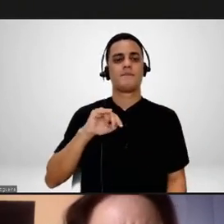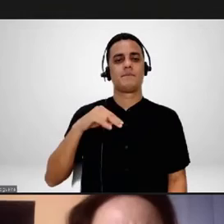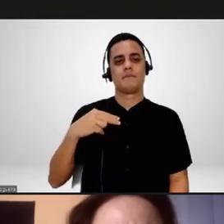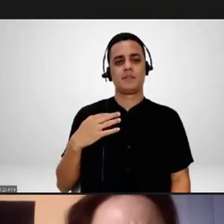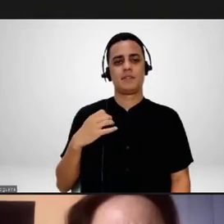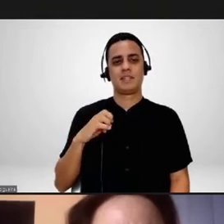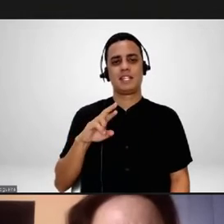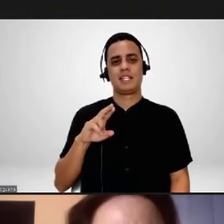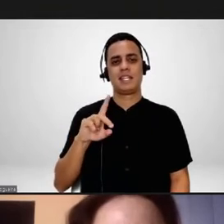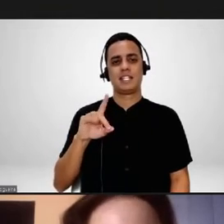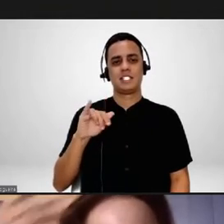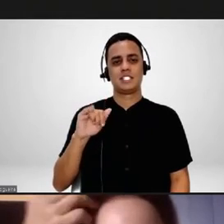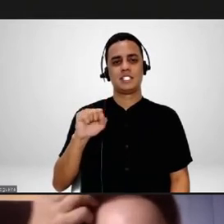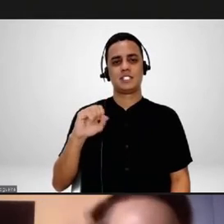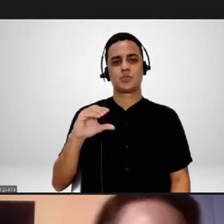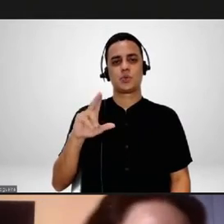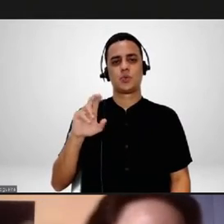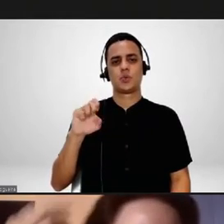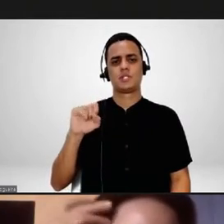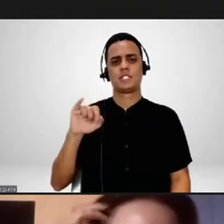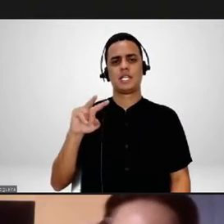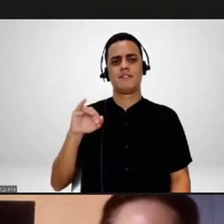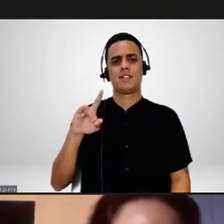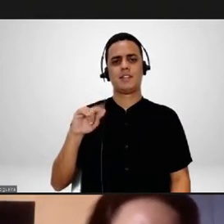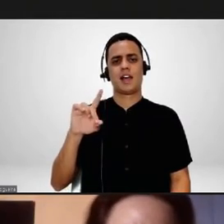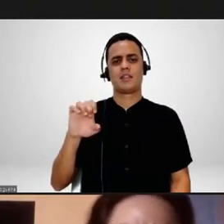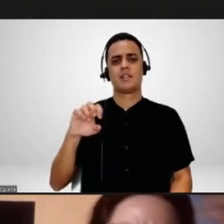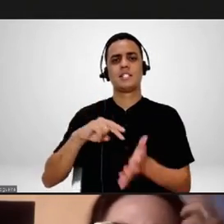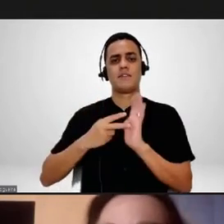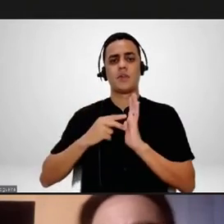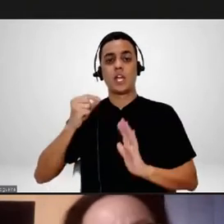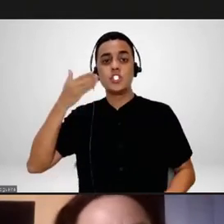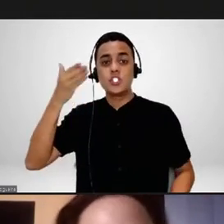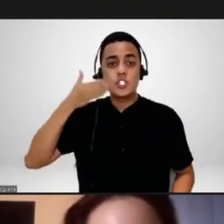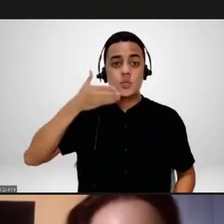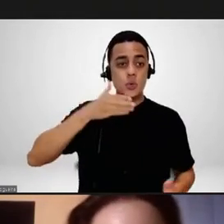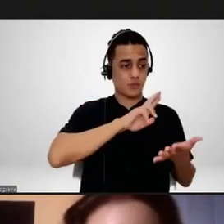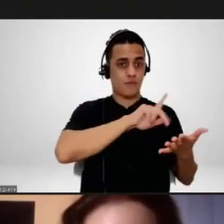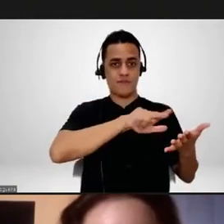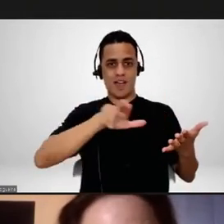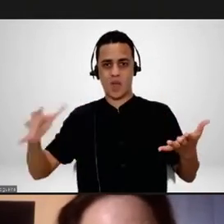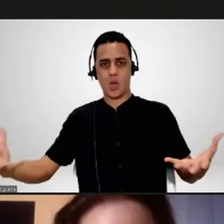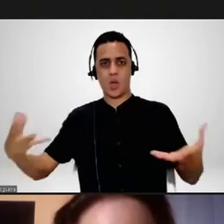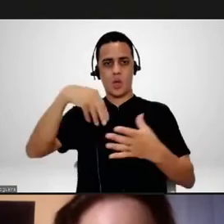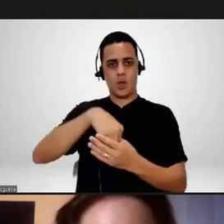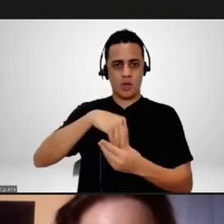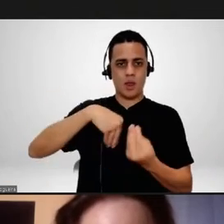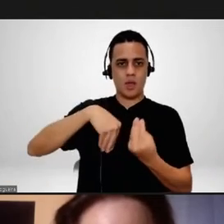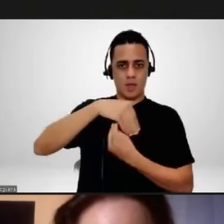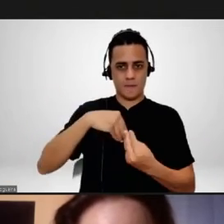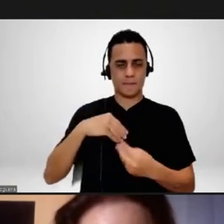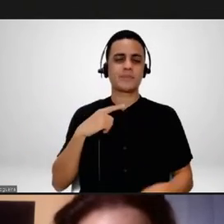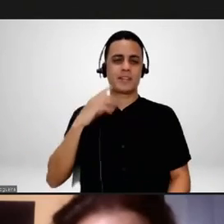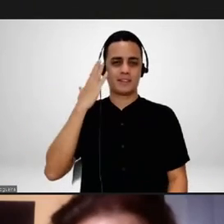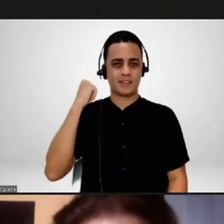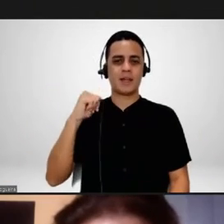interdiscursividade e da intertextualidade. Ainda ecoa na minha cabeça o Fiori, que é professor